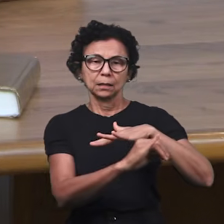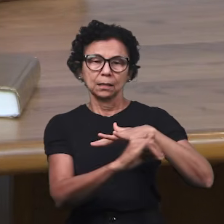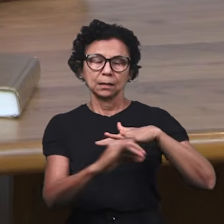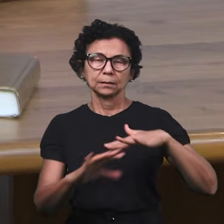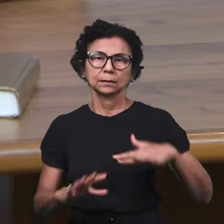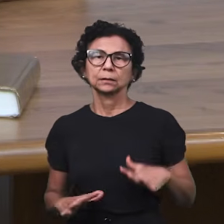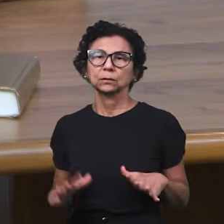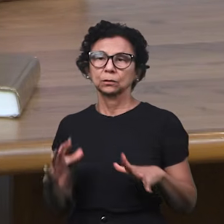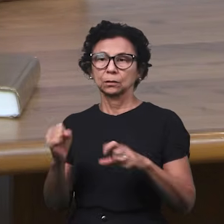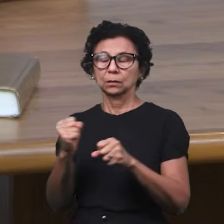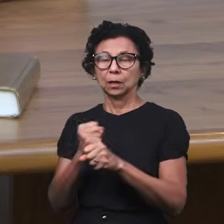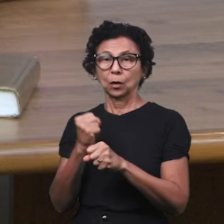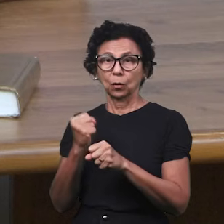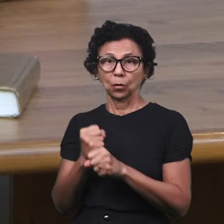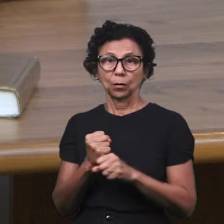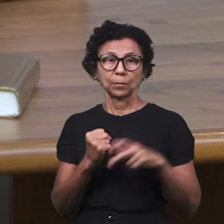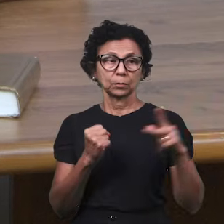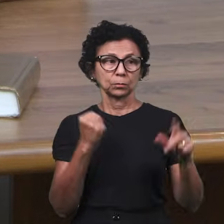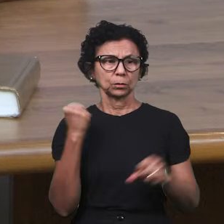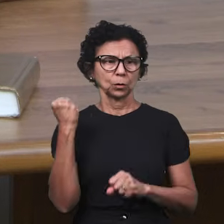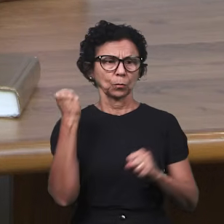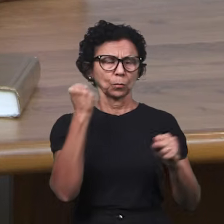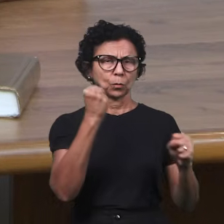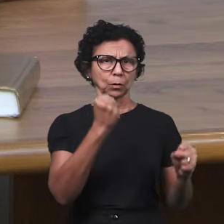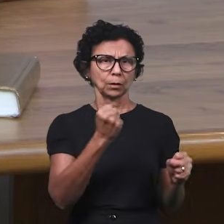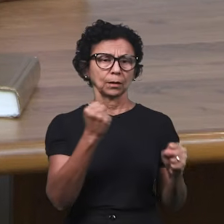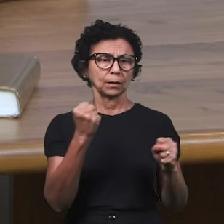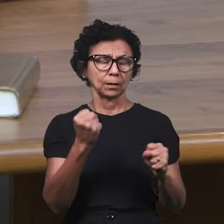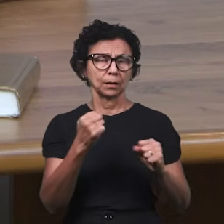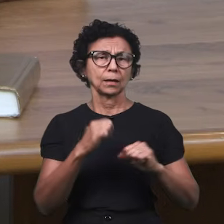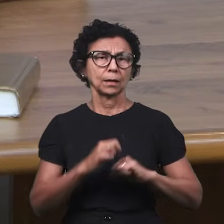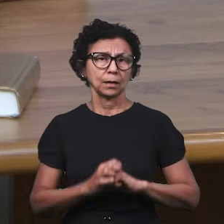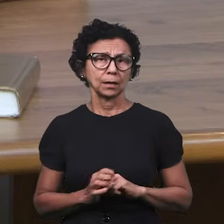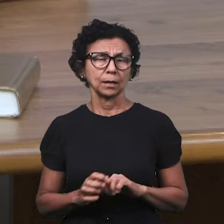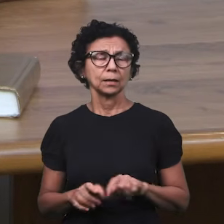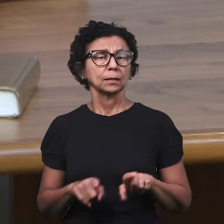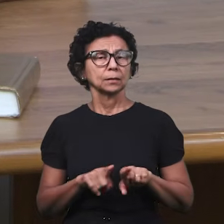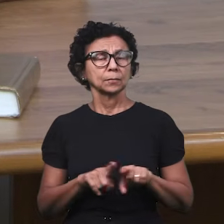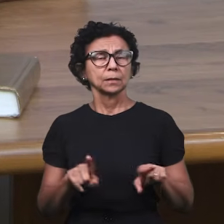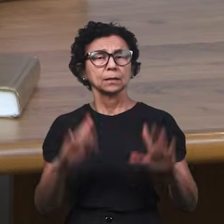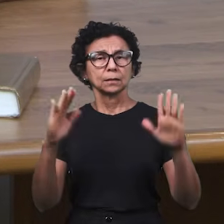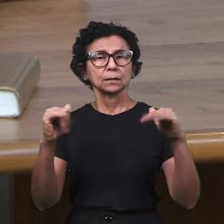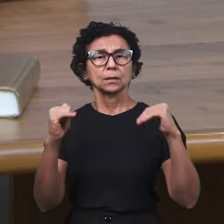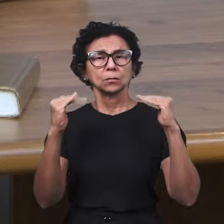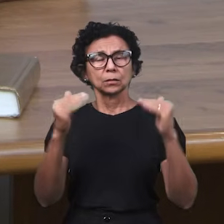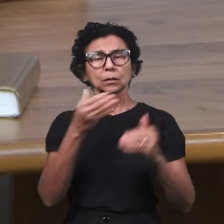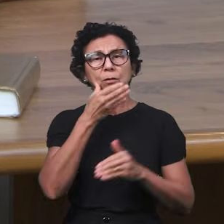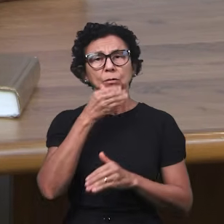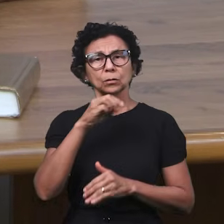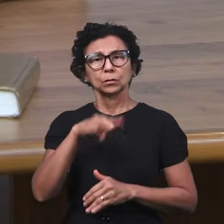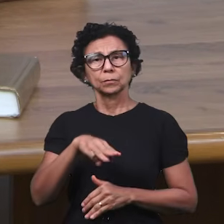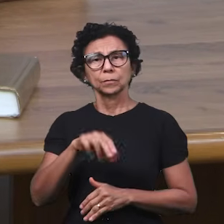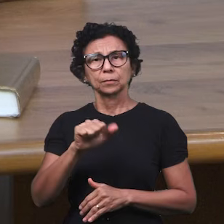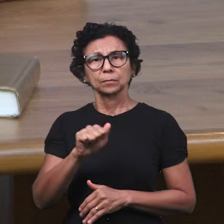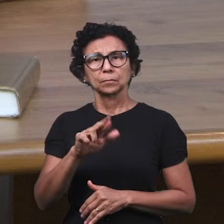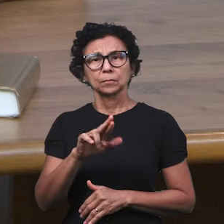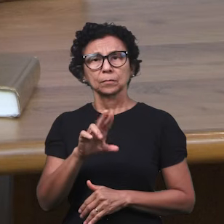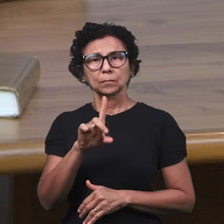e do seu valor, e a declaração da grandeza de Mardoqueu, a quem o rei